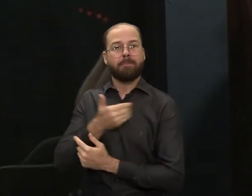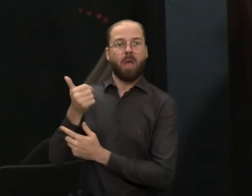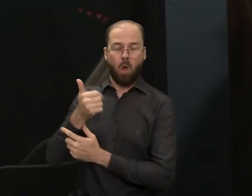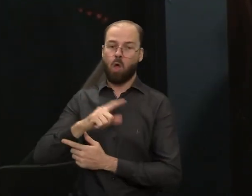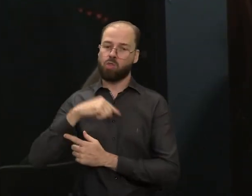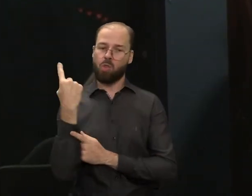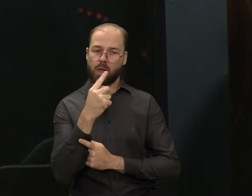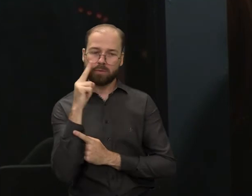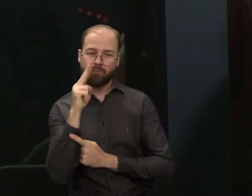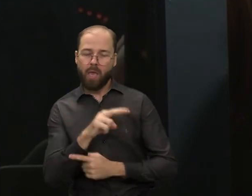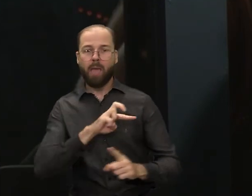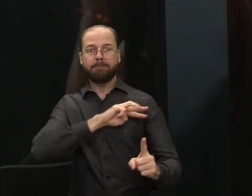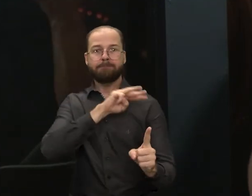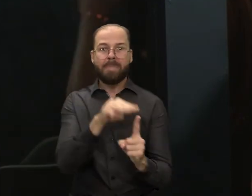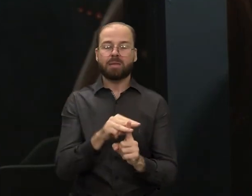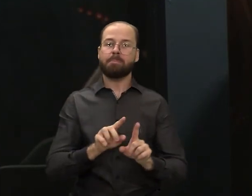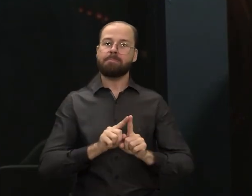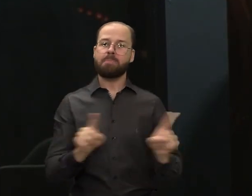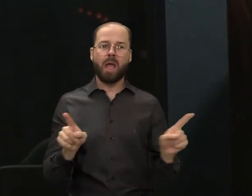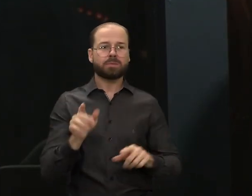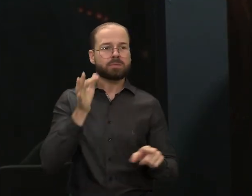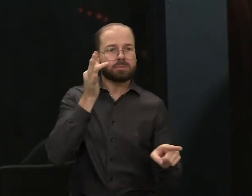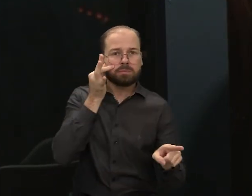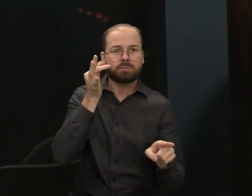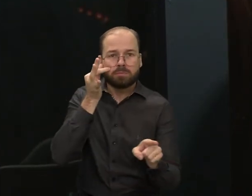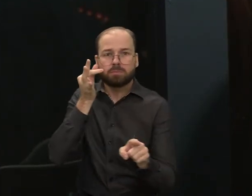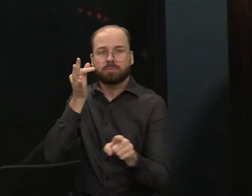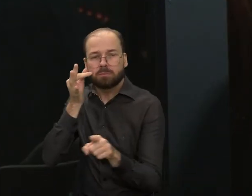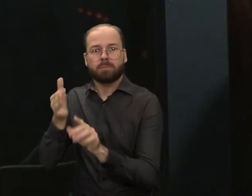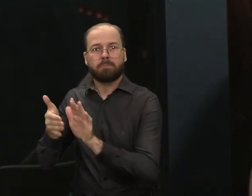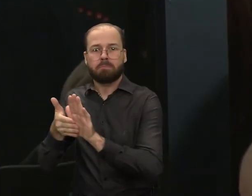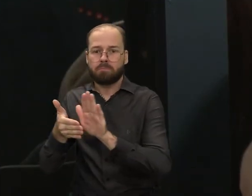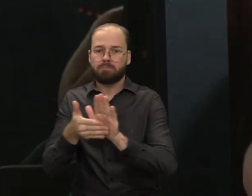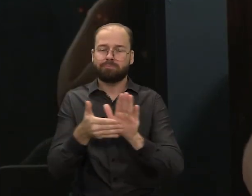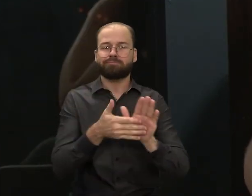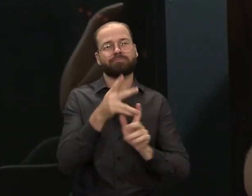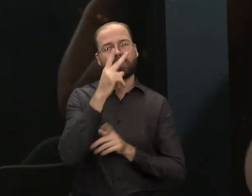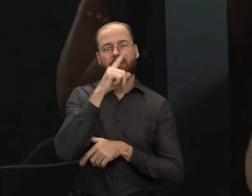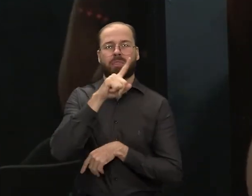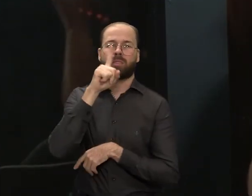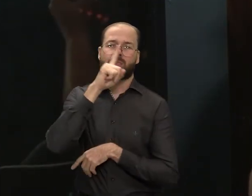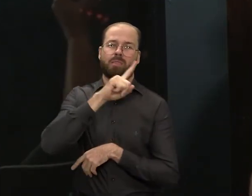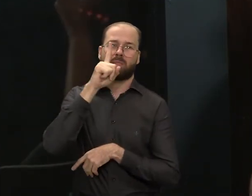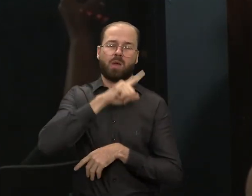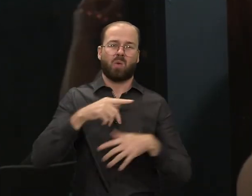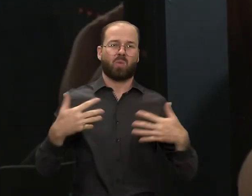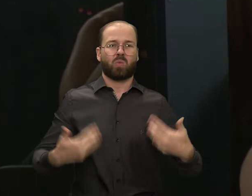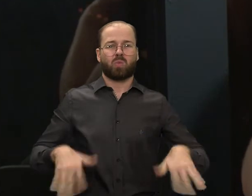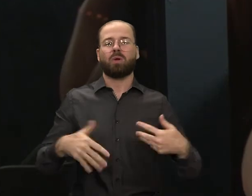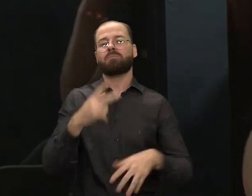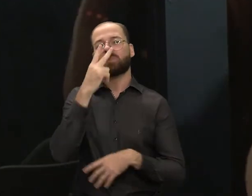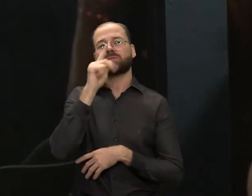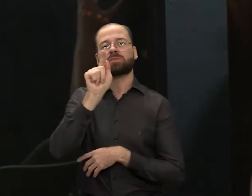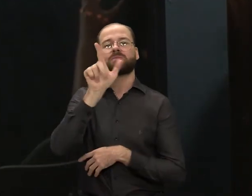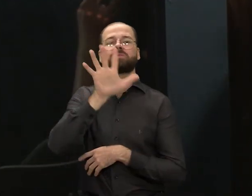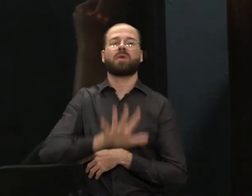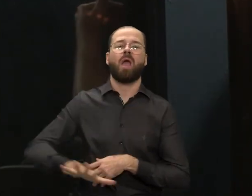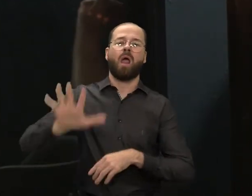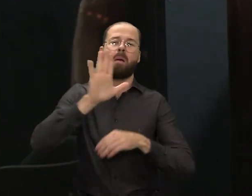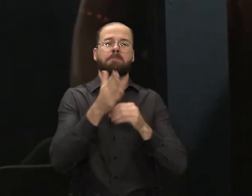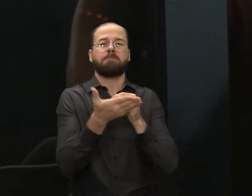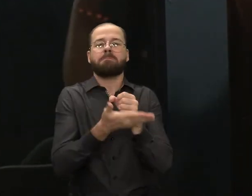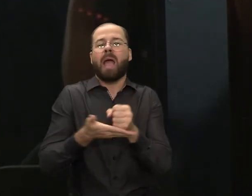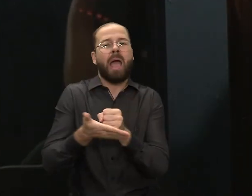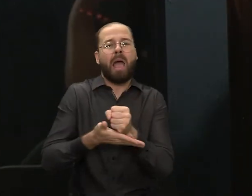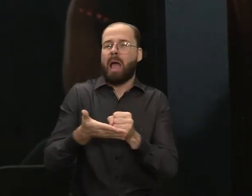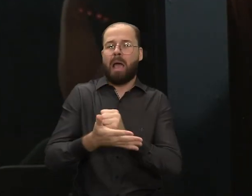os planos pecam muito, os planos dos candidatos pecam muito nisso. São muito genéricos, generalizam tudo e